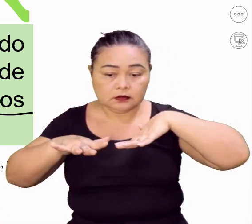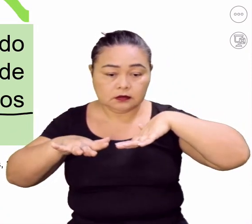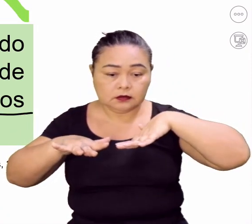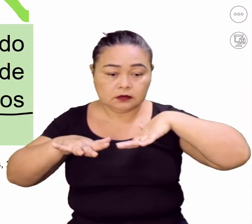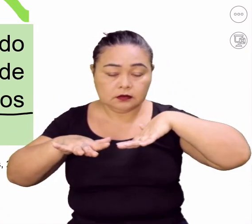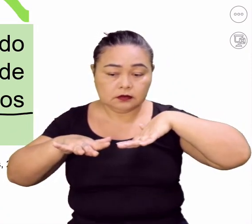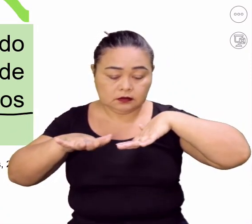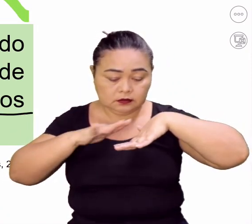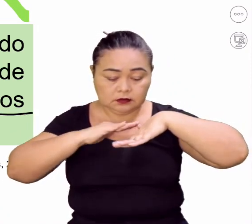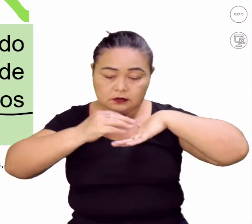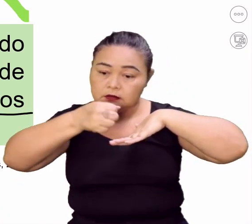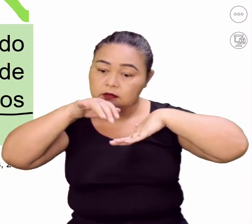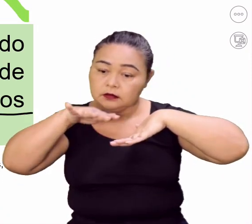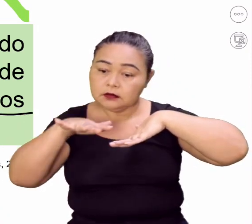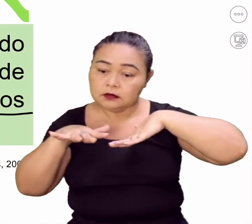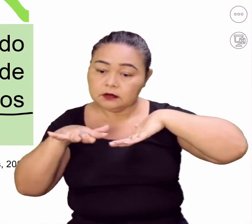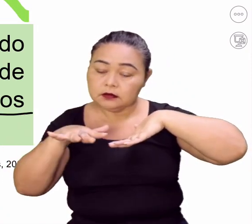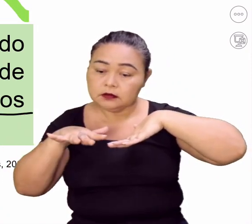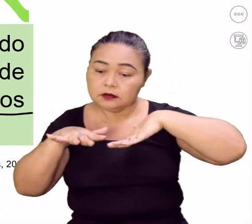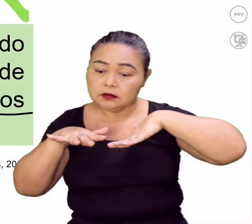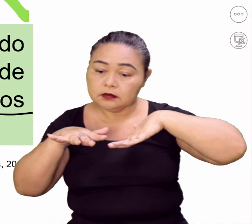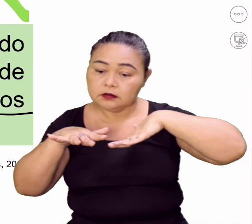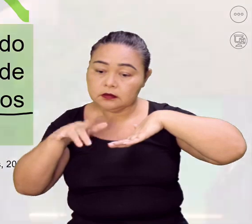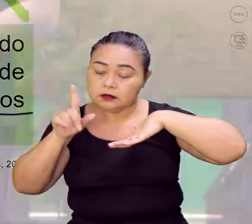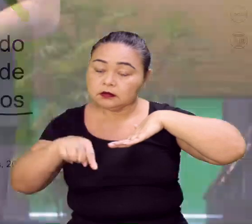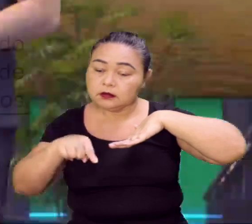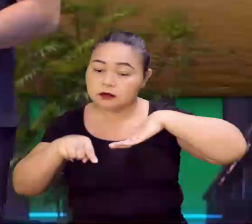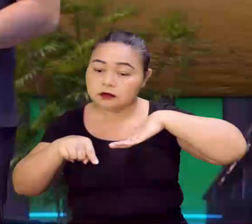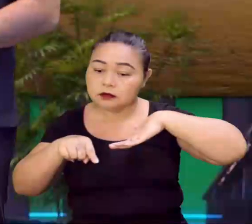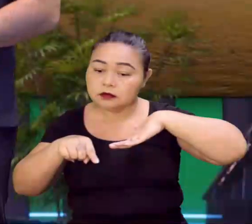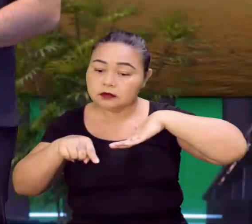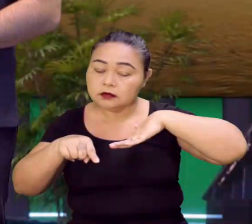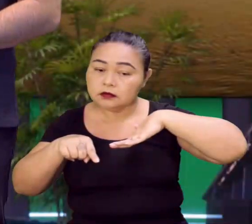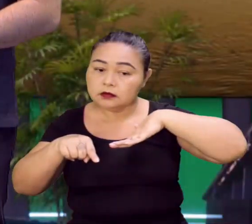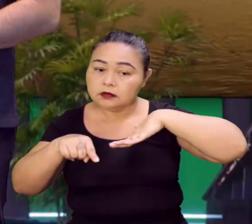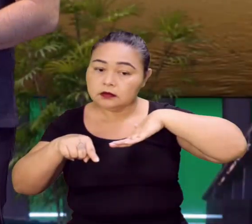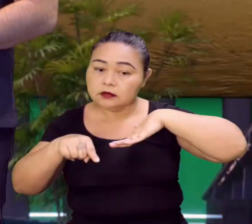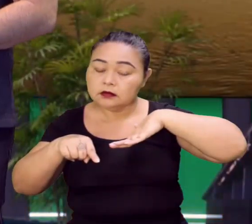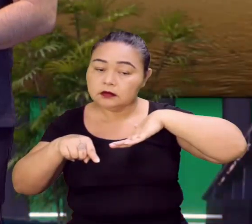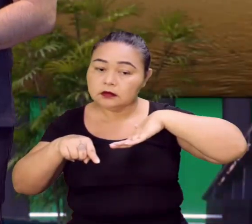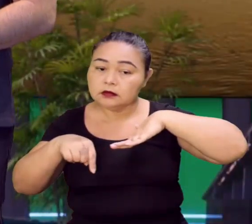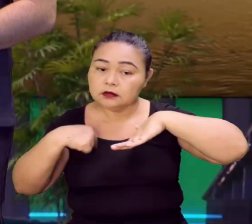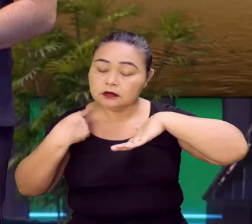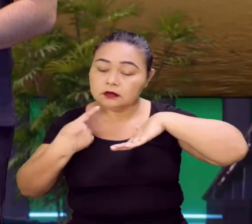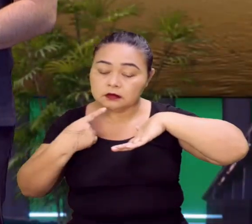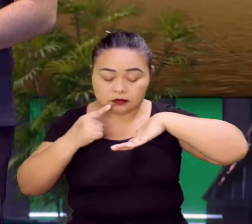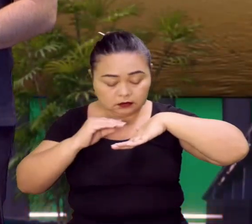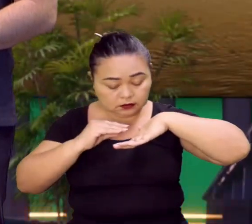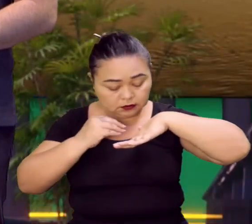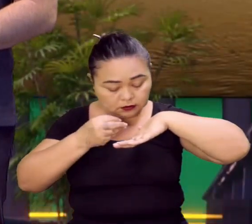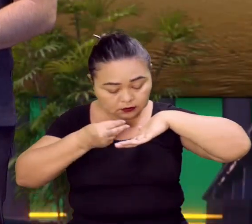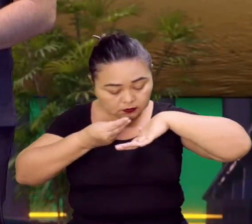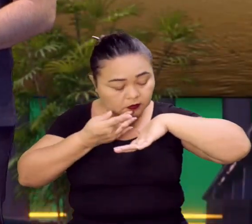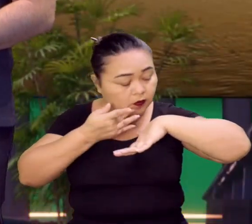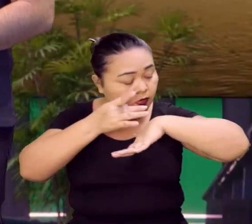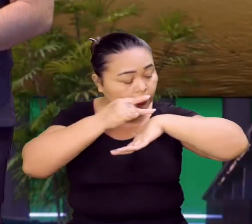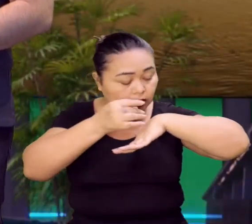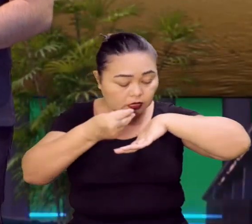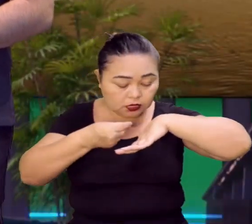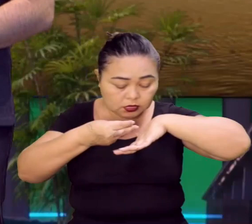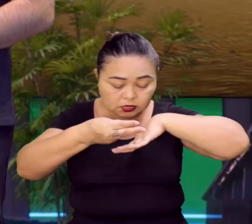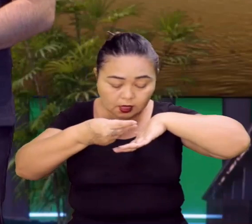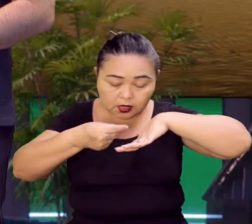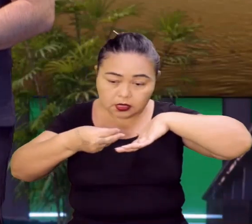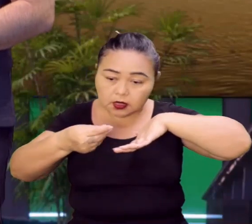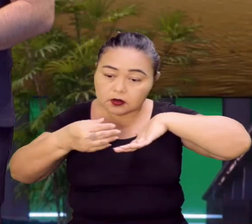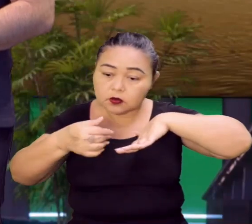Sedimentação essa que é nada mais, nada menos do que os sedimentos. Muito bem. Sedimentos